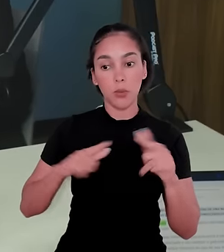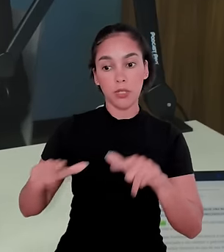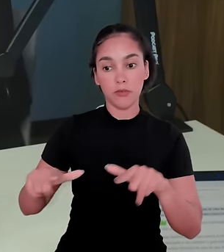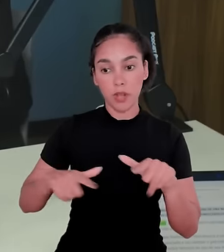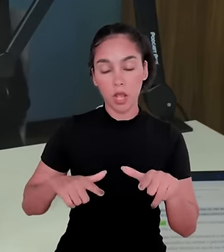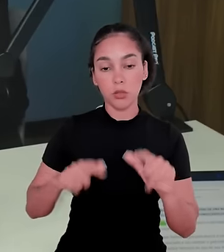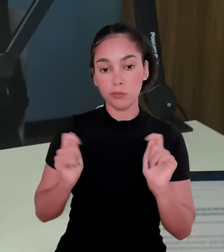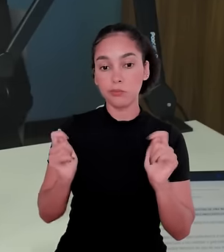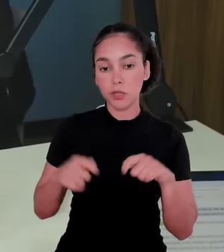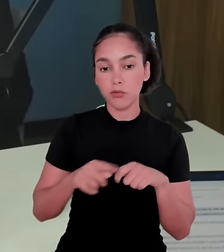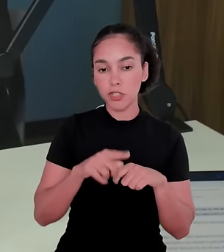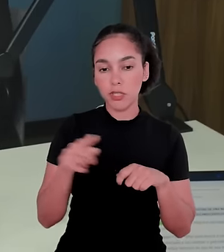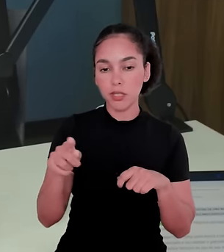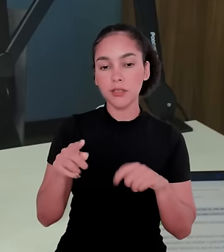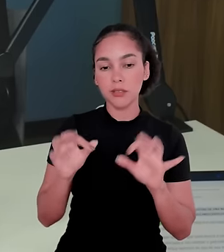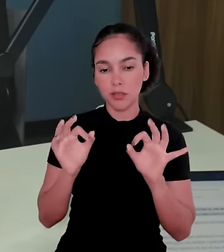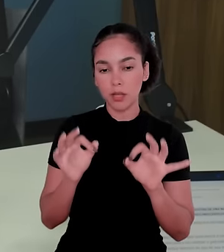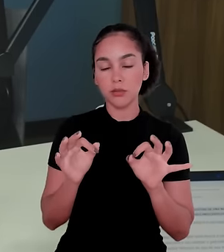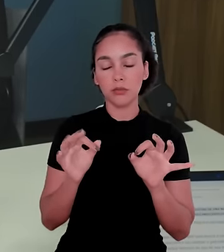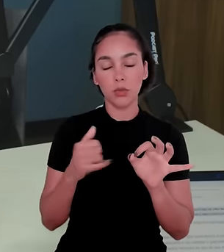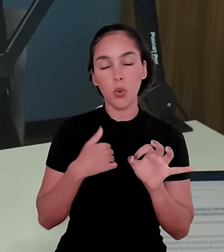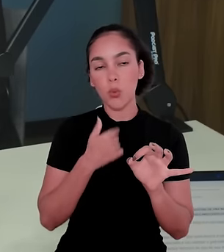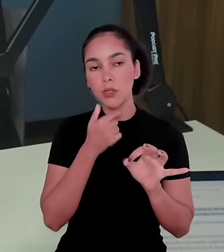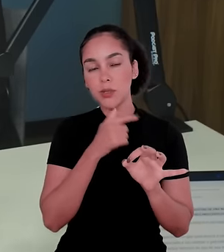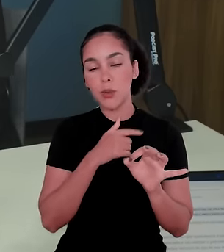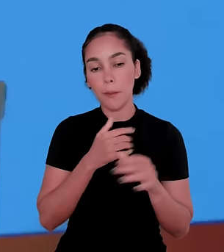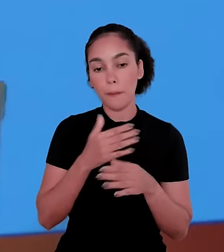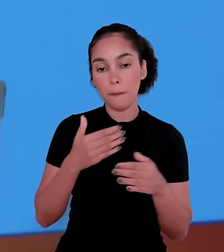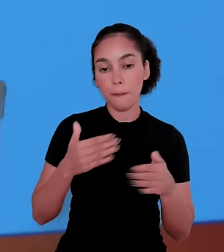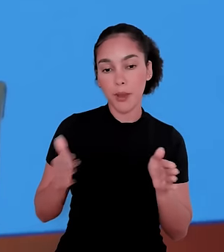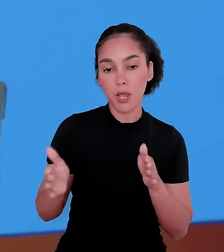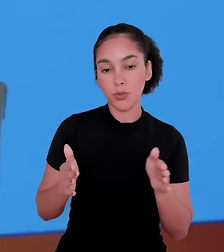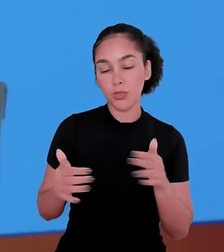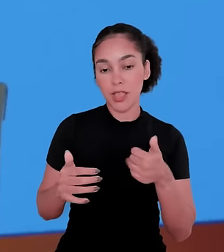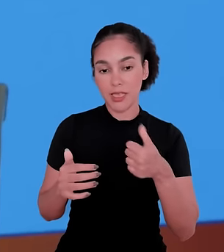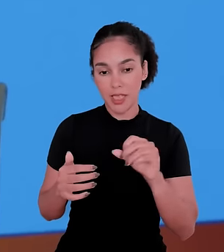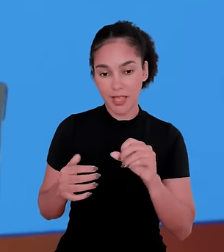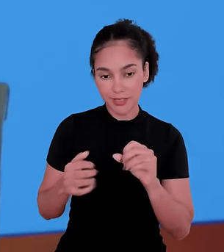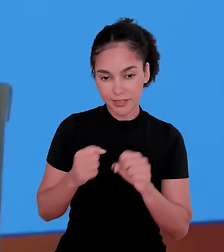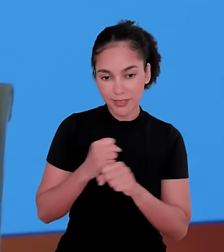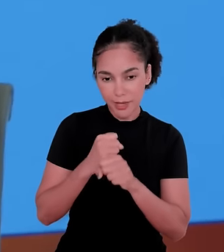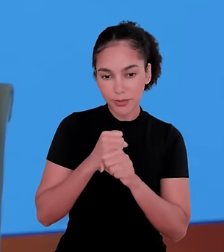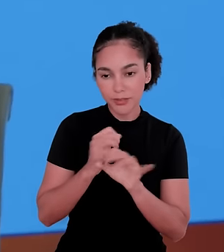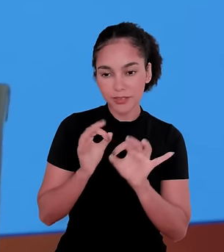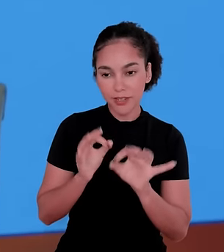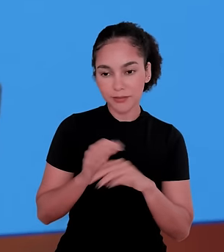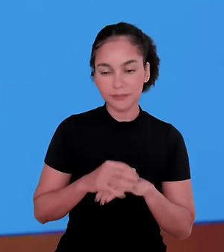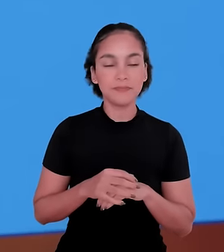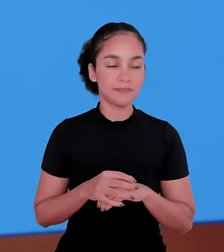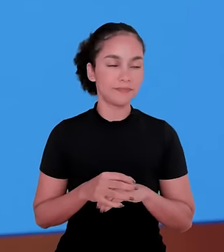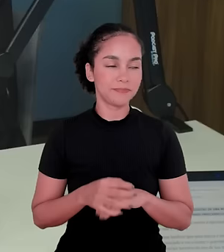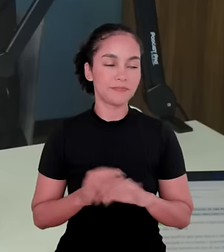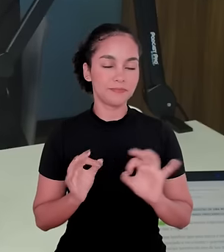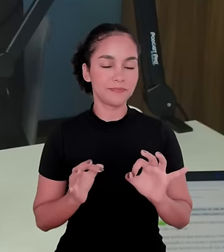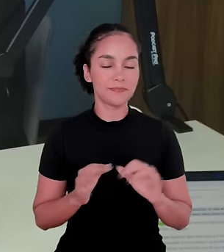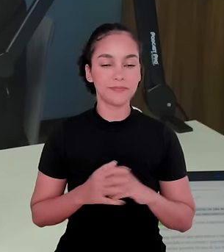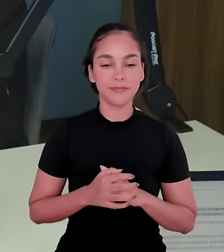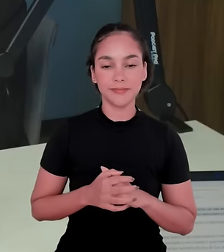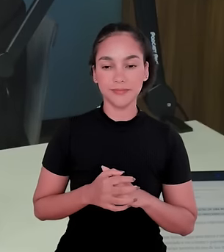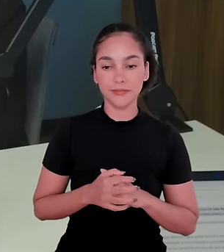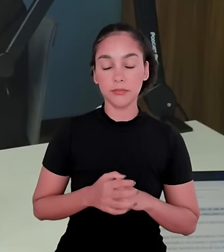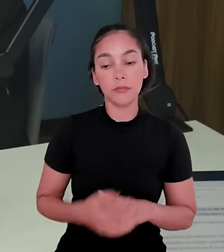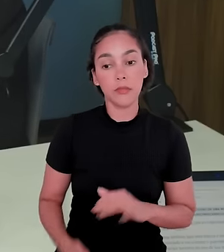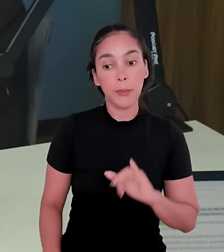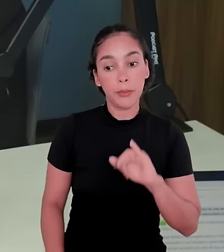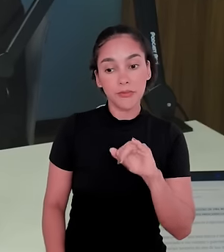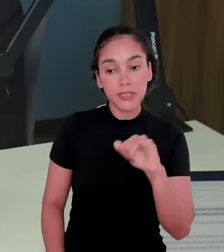quando tiver autorização de vocês aí eu falo agora eu consigo durante 10 anos Exatamente é isso basicamente basicamente Então beleza já aproveitando que